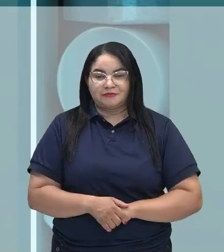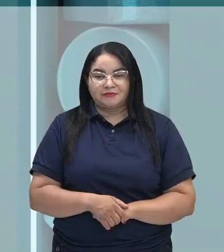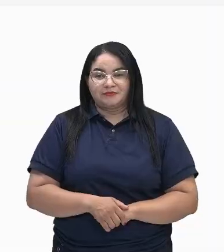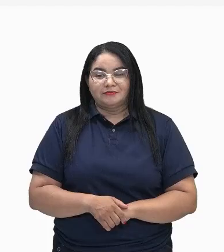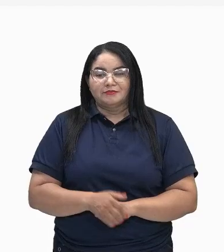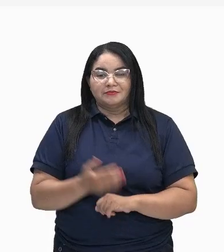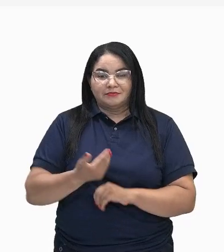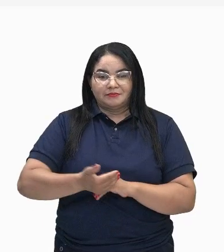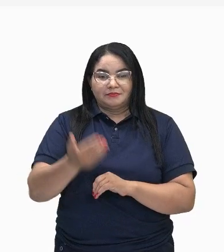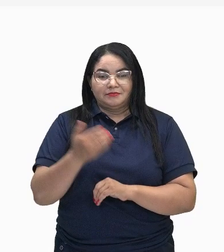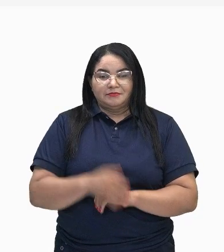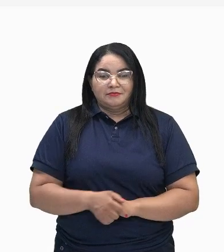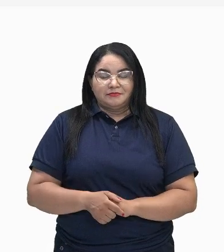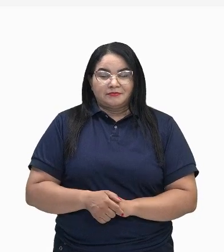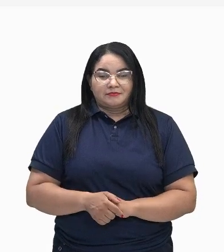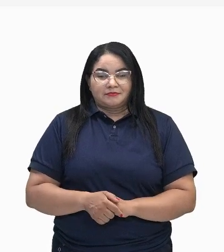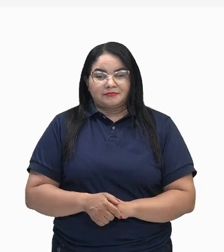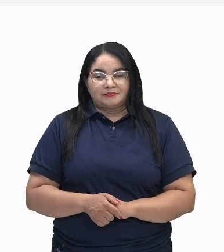prosseguimento.